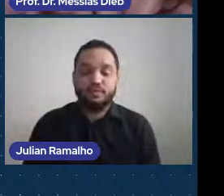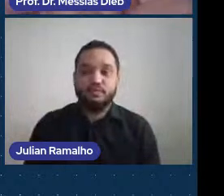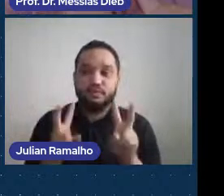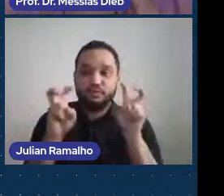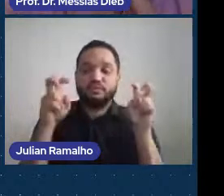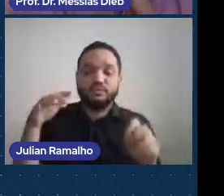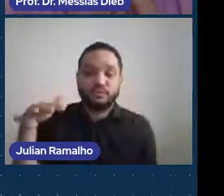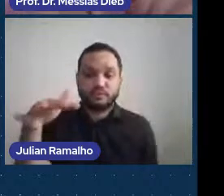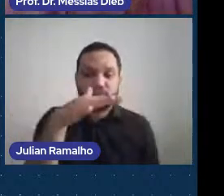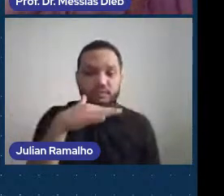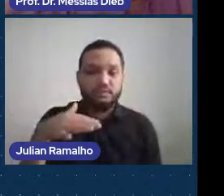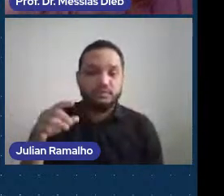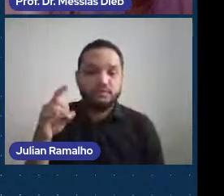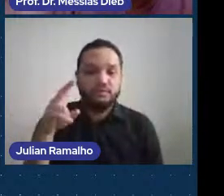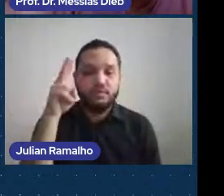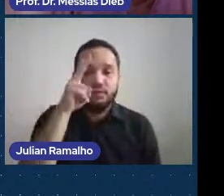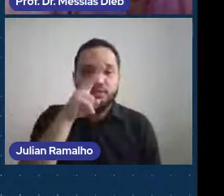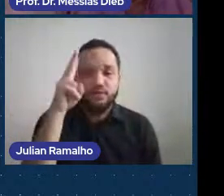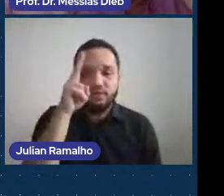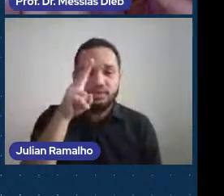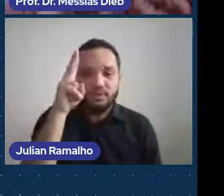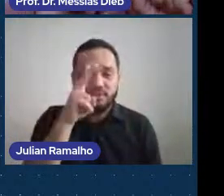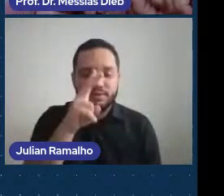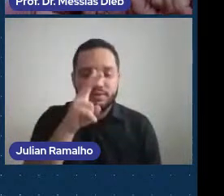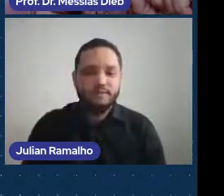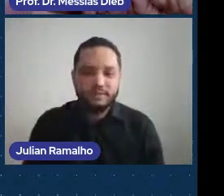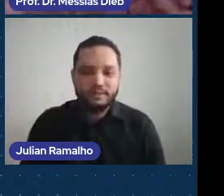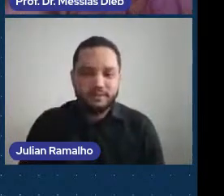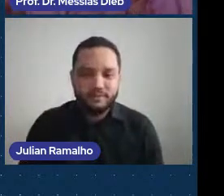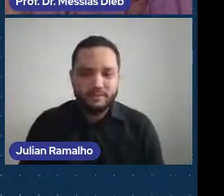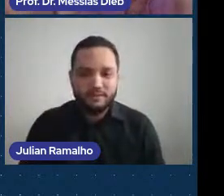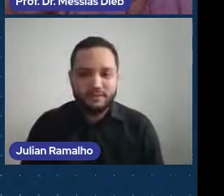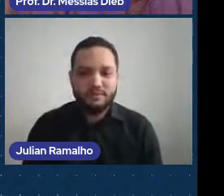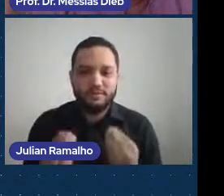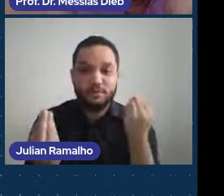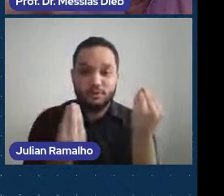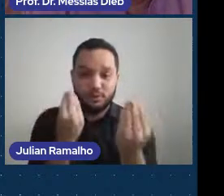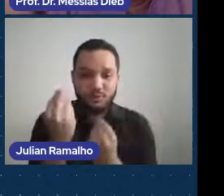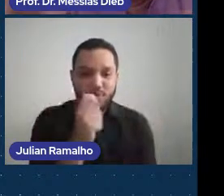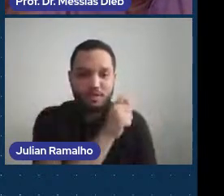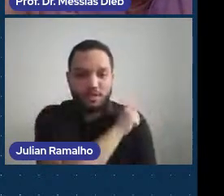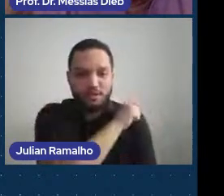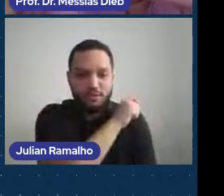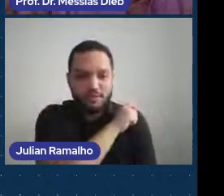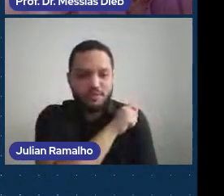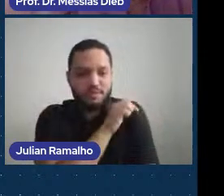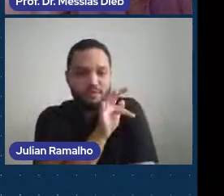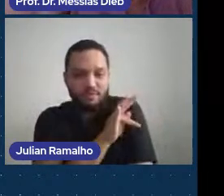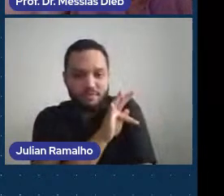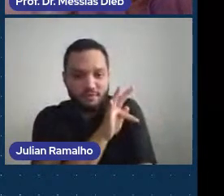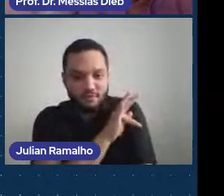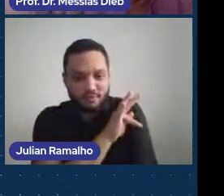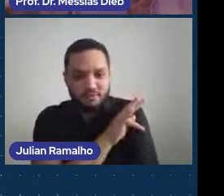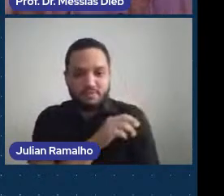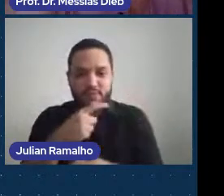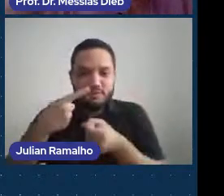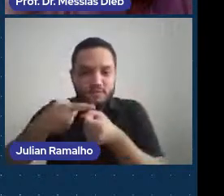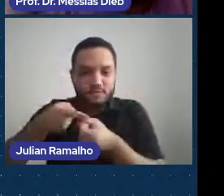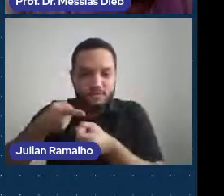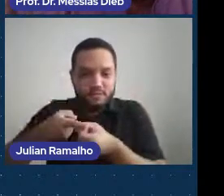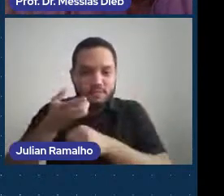para a gente relembrar. Como os estudantes, né, de ensino fundamental aí do município de